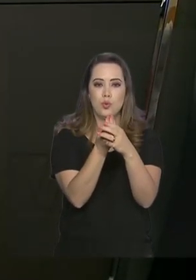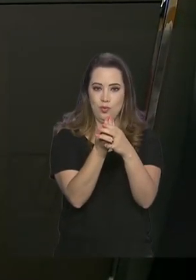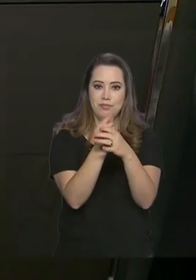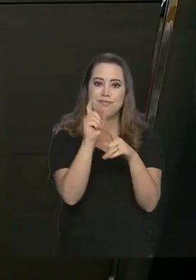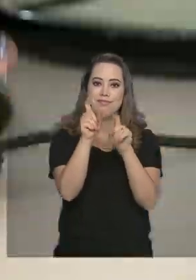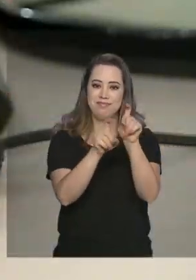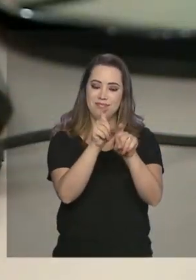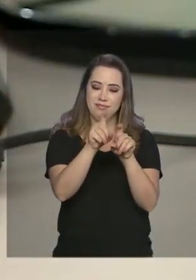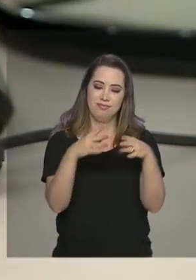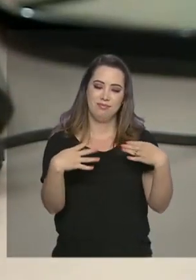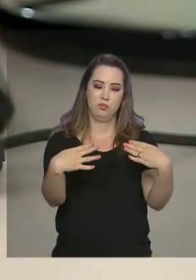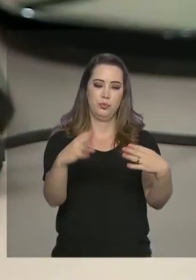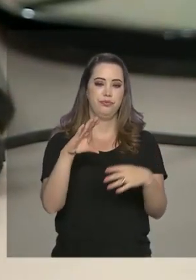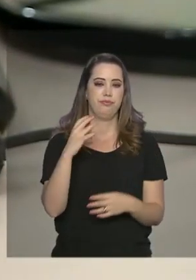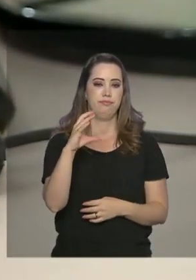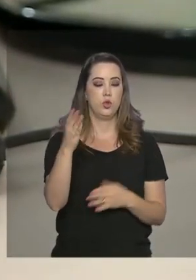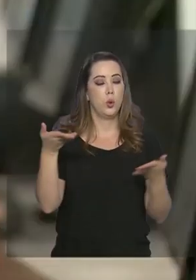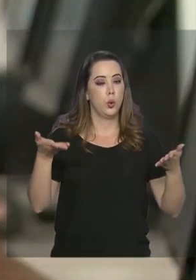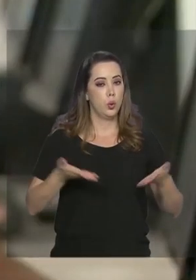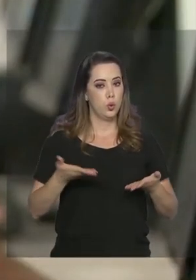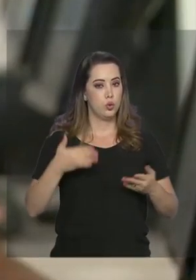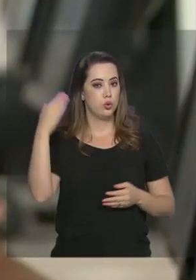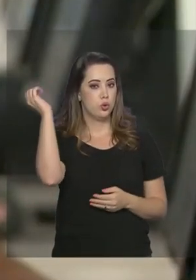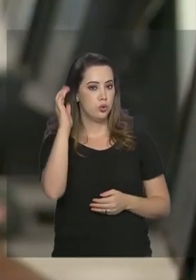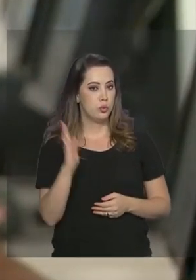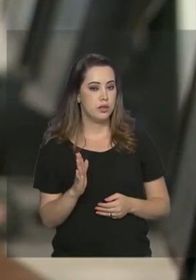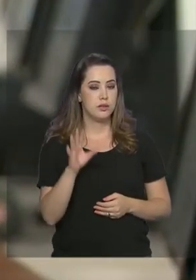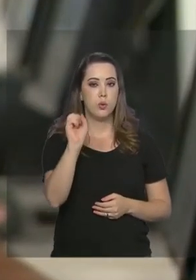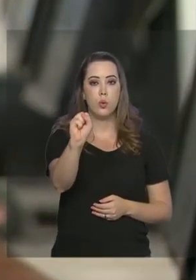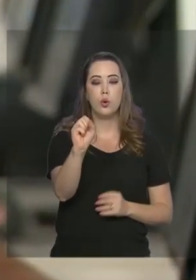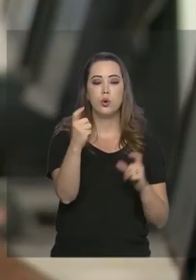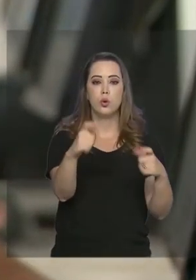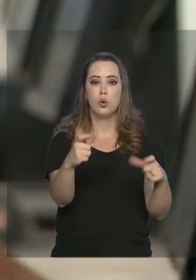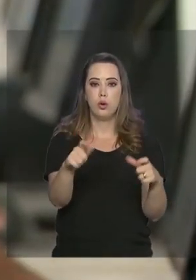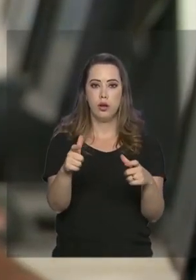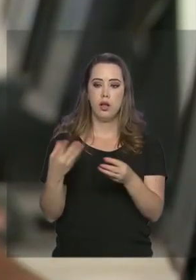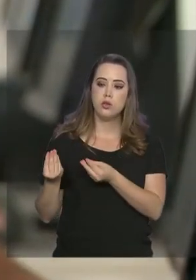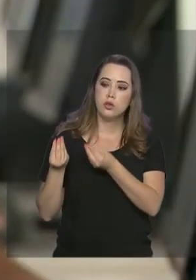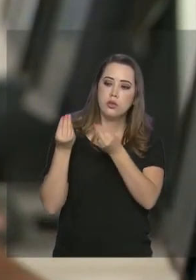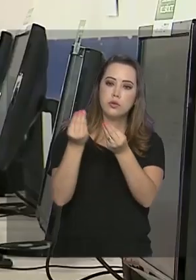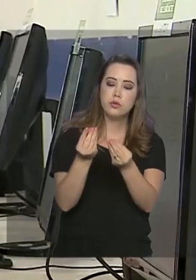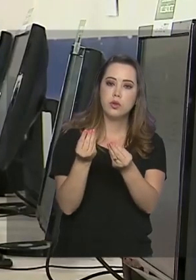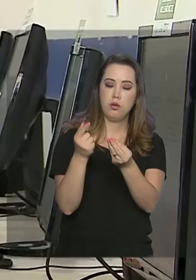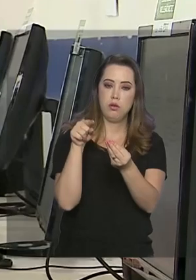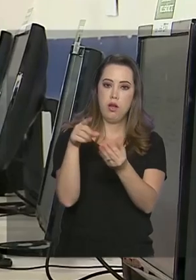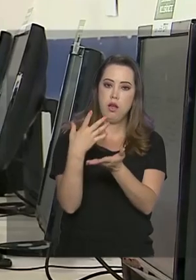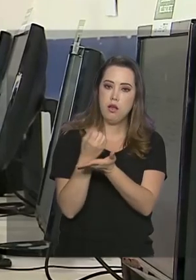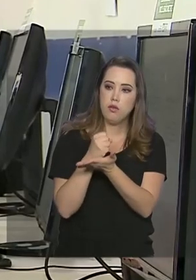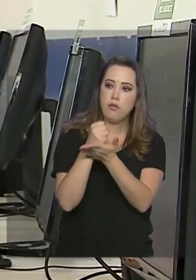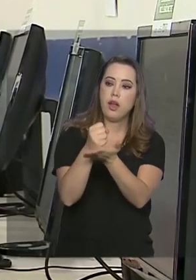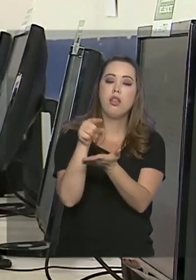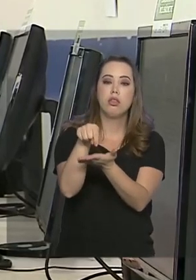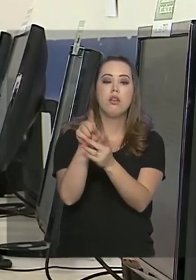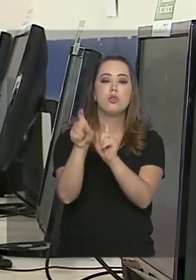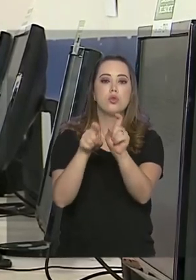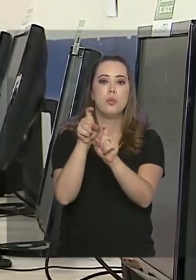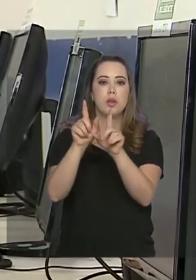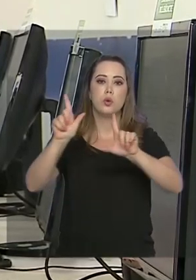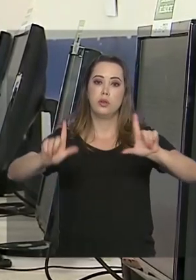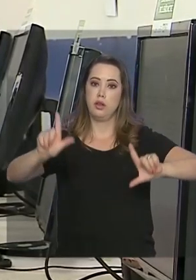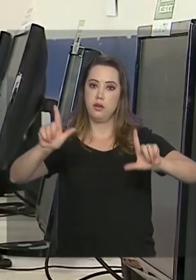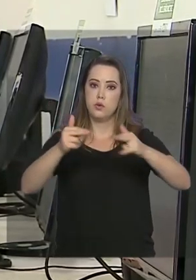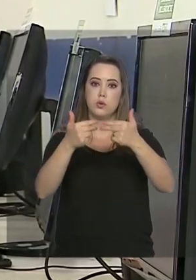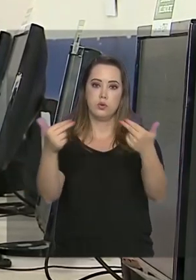Ministério. Hoje, o Brasil conta com oito centros que recebem doações de computadores, televisores e aparelhos